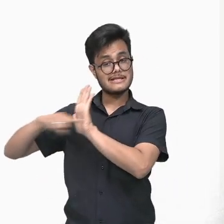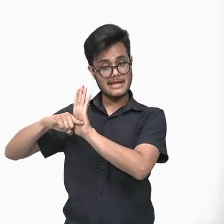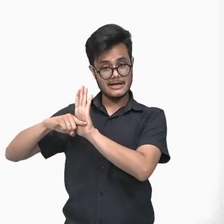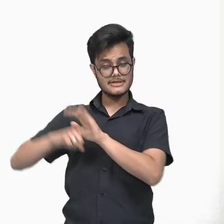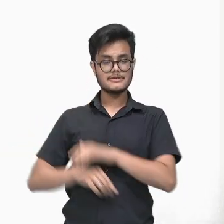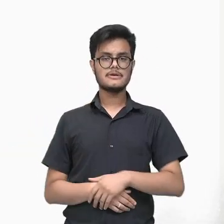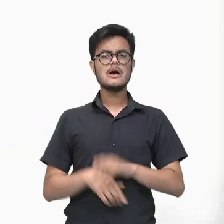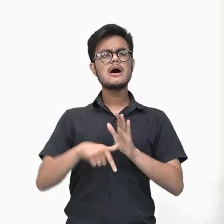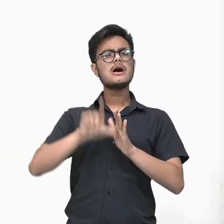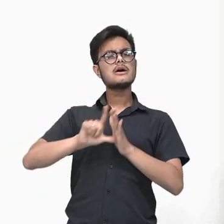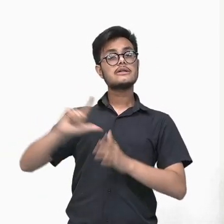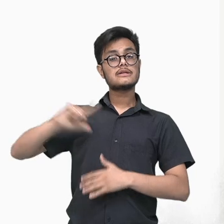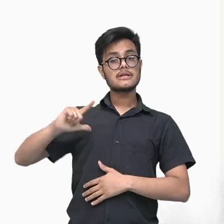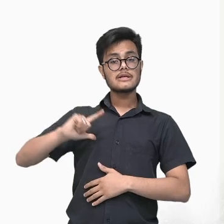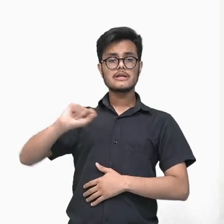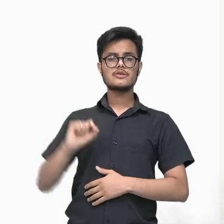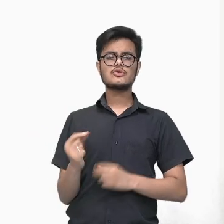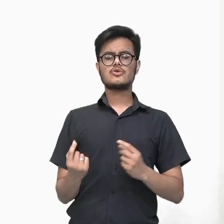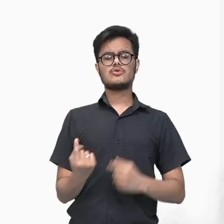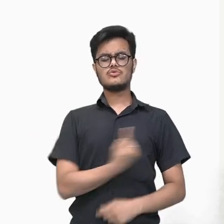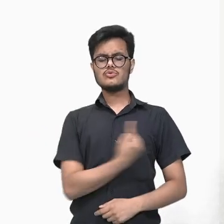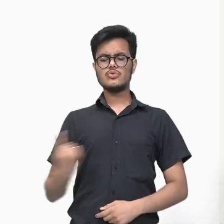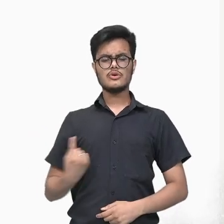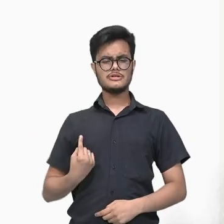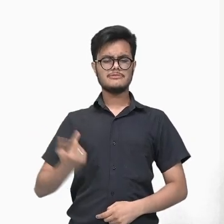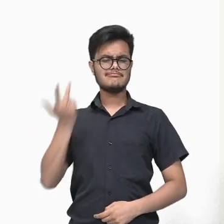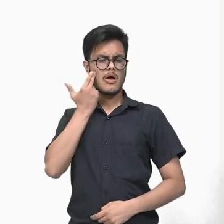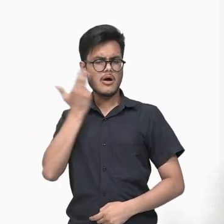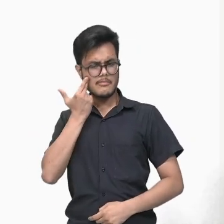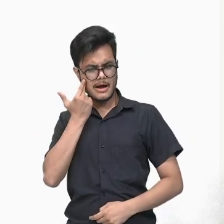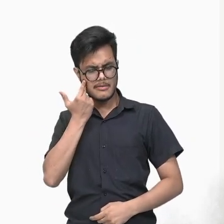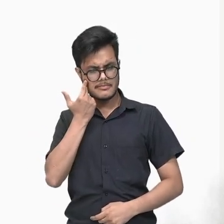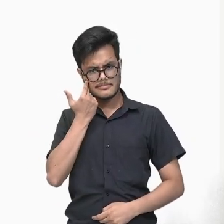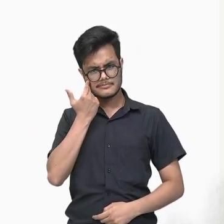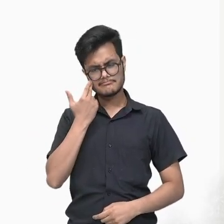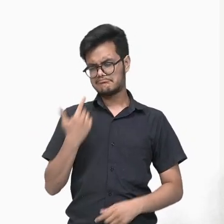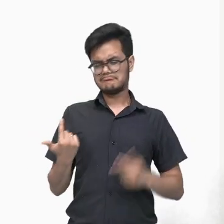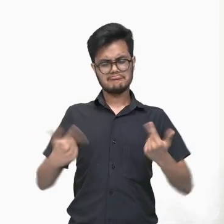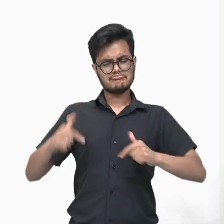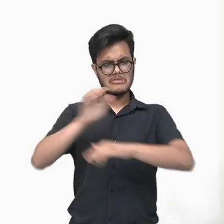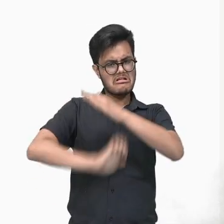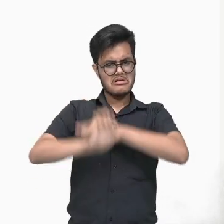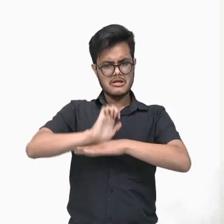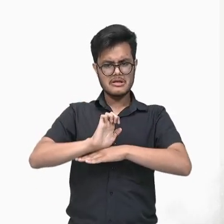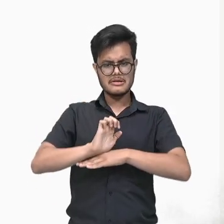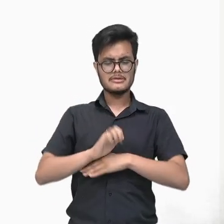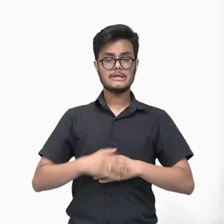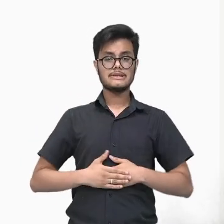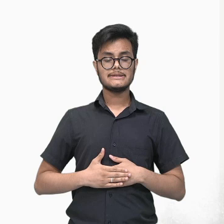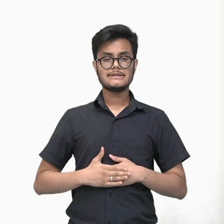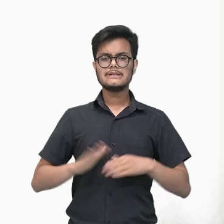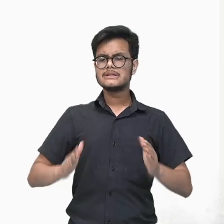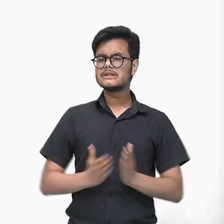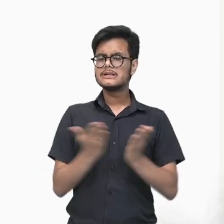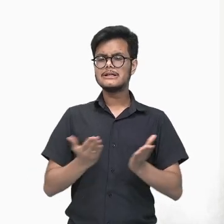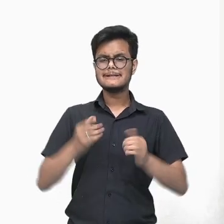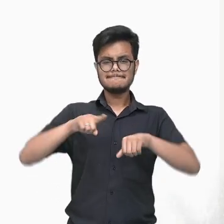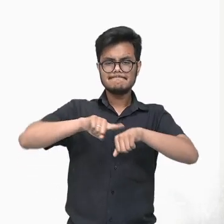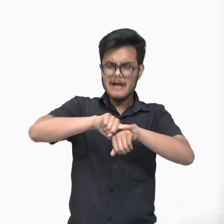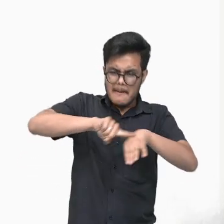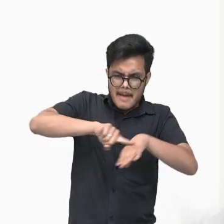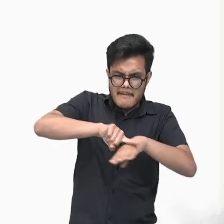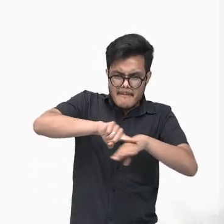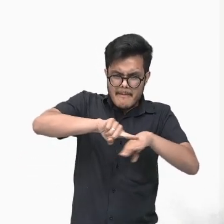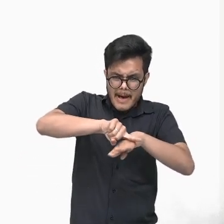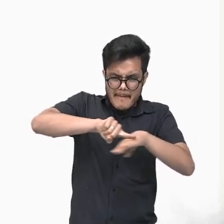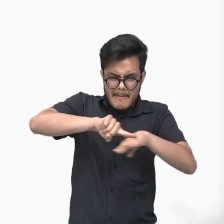eu tinha o quê? Dos corpos isolantes e eletricamente neutros. Minha causa, qual é a causa?